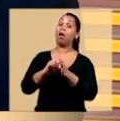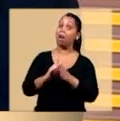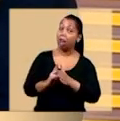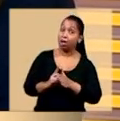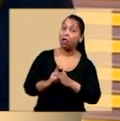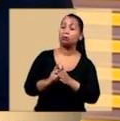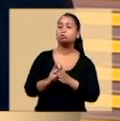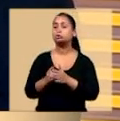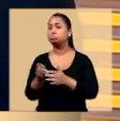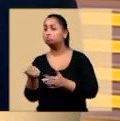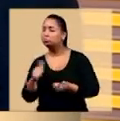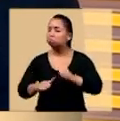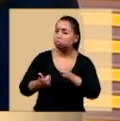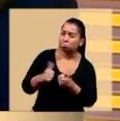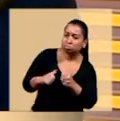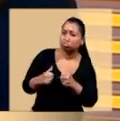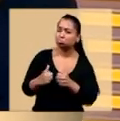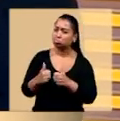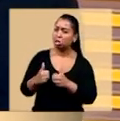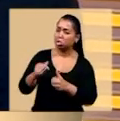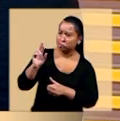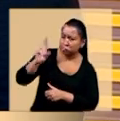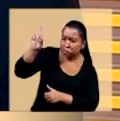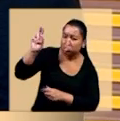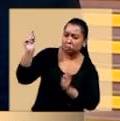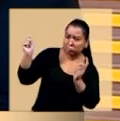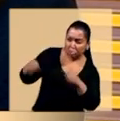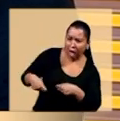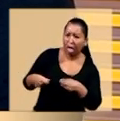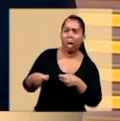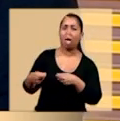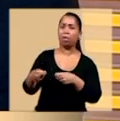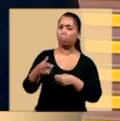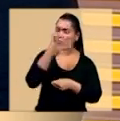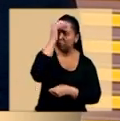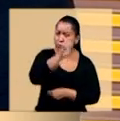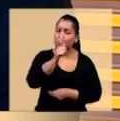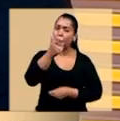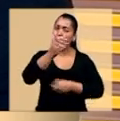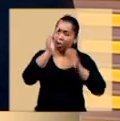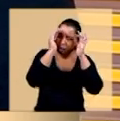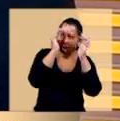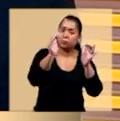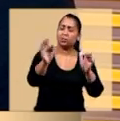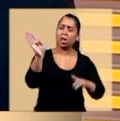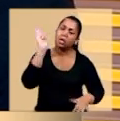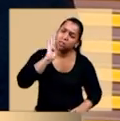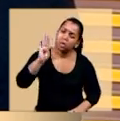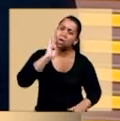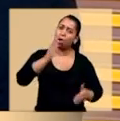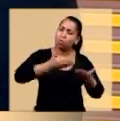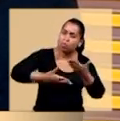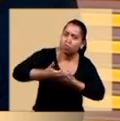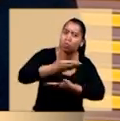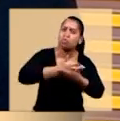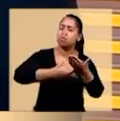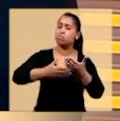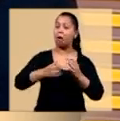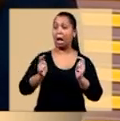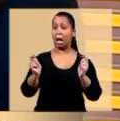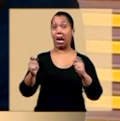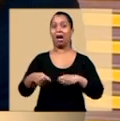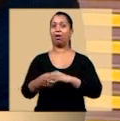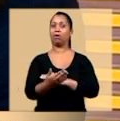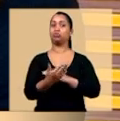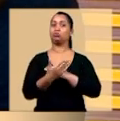teste, tem que ver quem é o melhor líder, que tem um perfil de liderança, que saiba lidar com as pessoas, saiba respeitar as pessoas, ser gentil, educado.